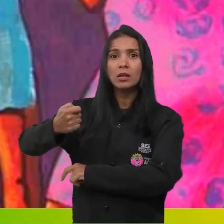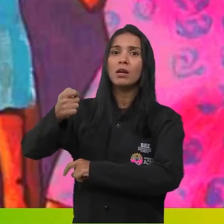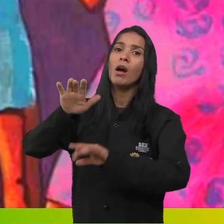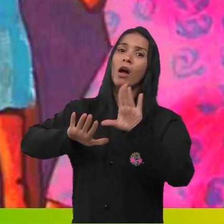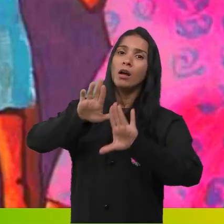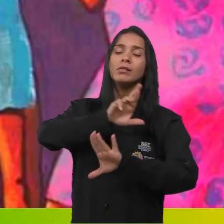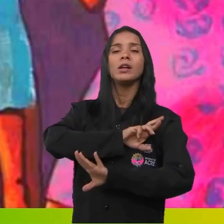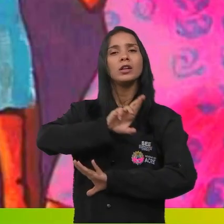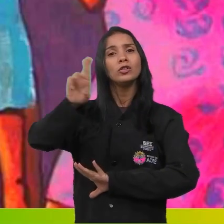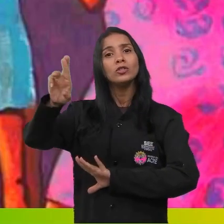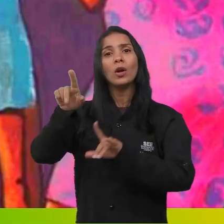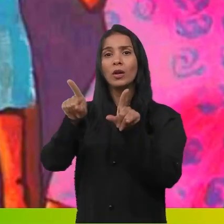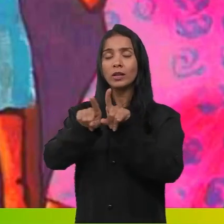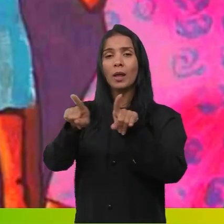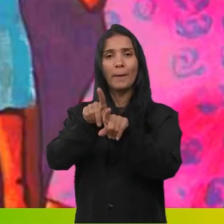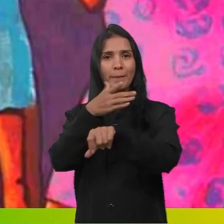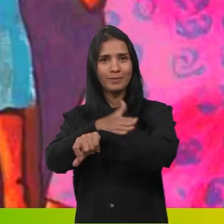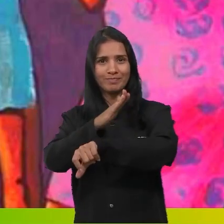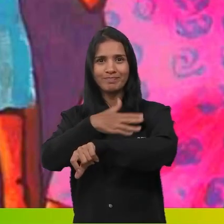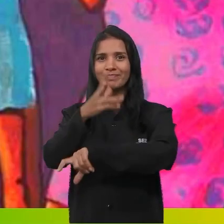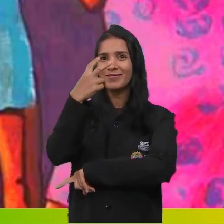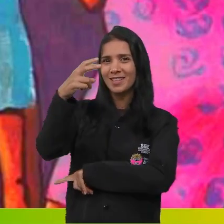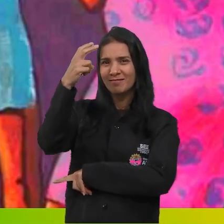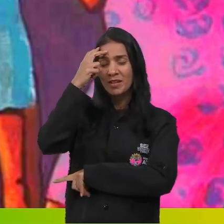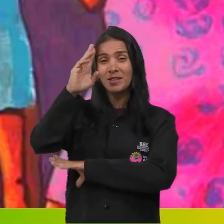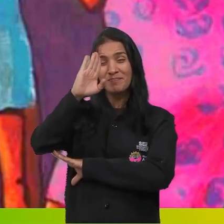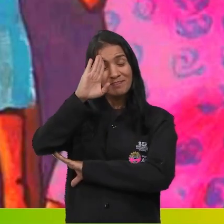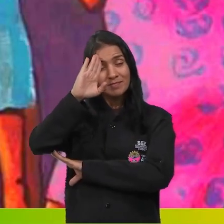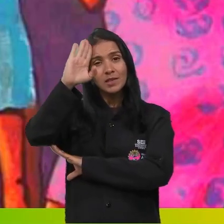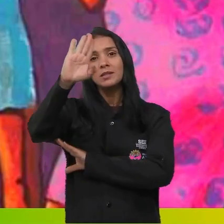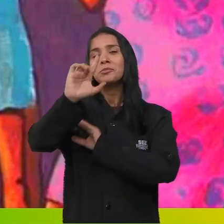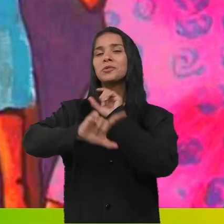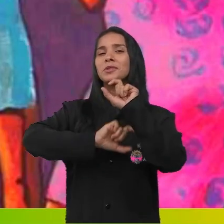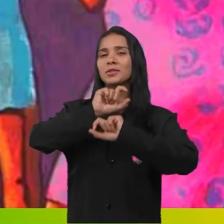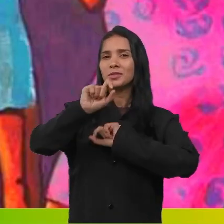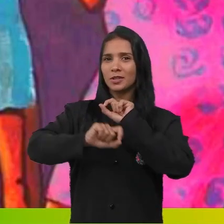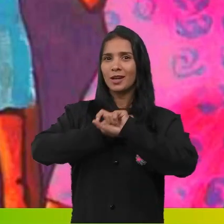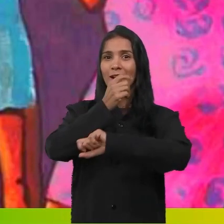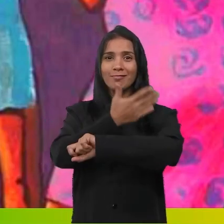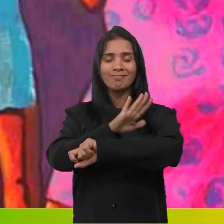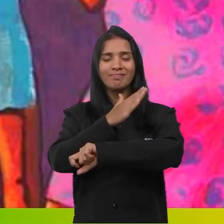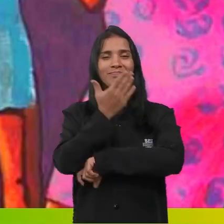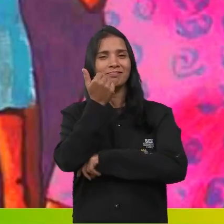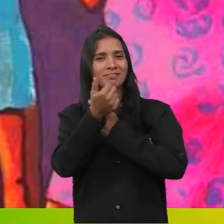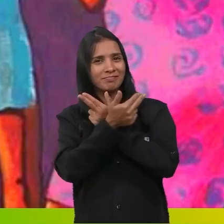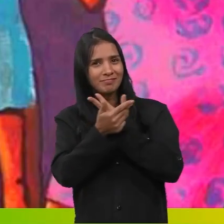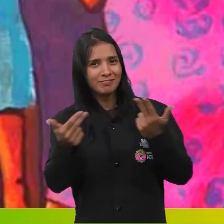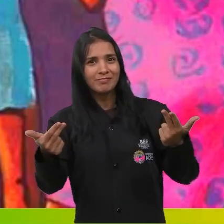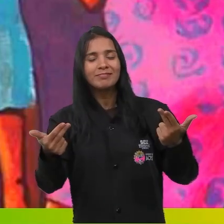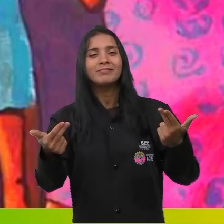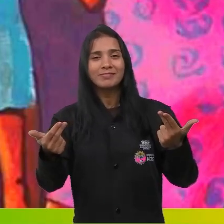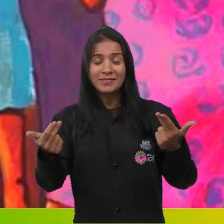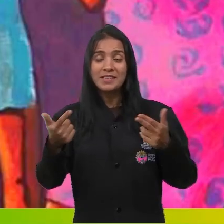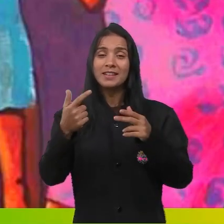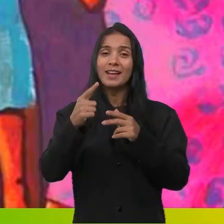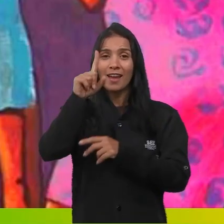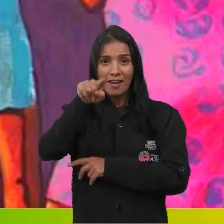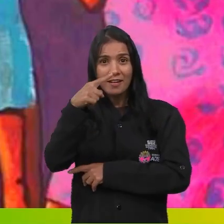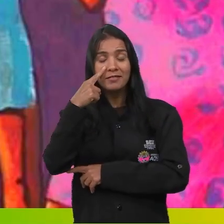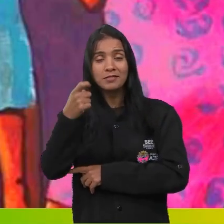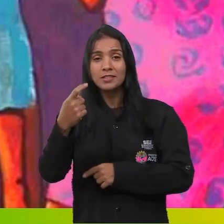práticas culturais e principalmente nas práticas alimentares. Olha que